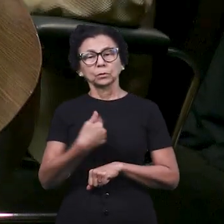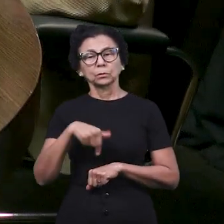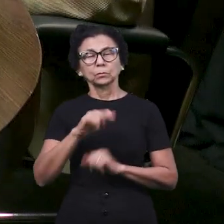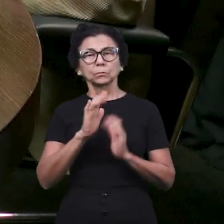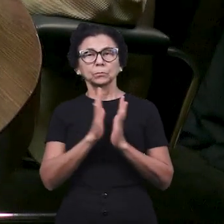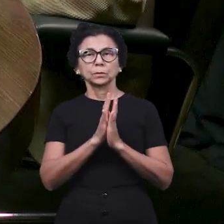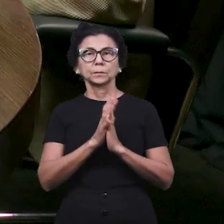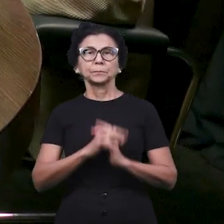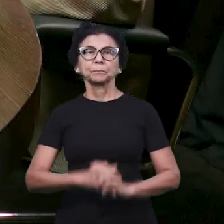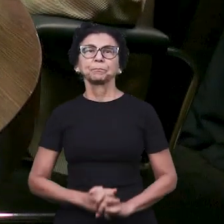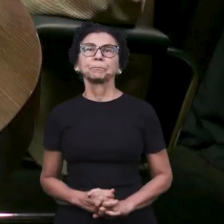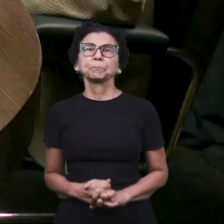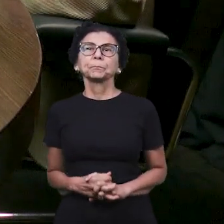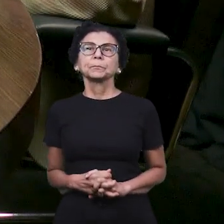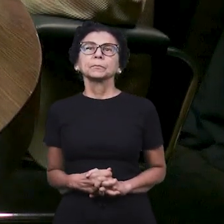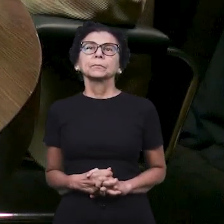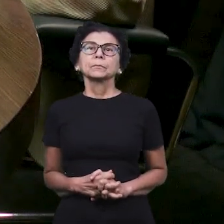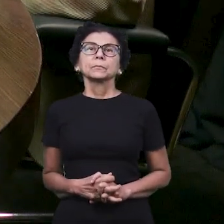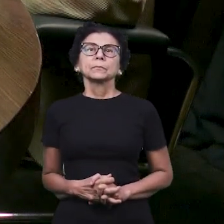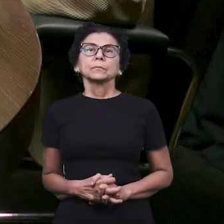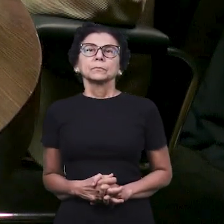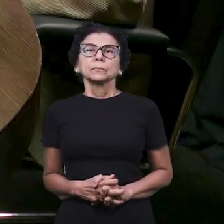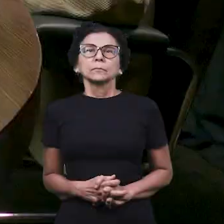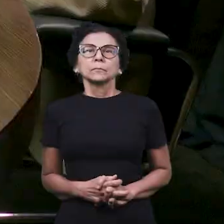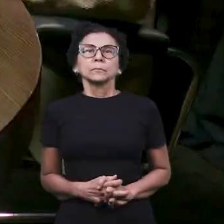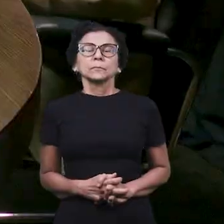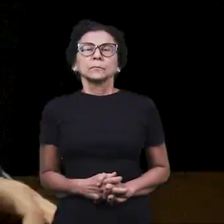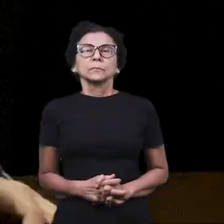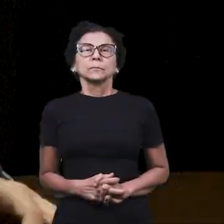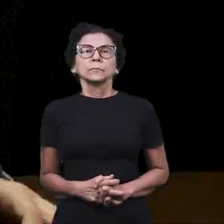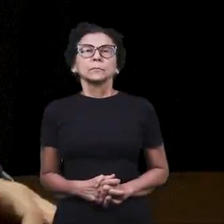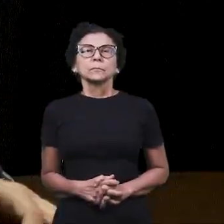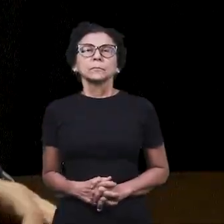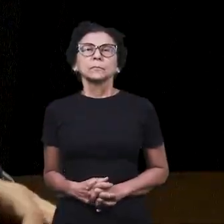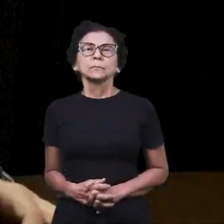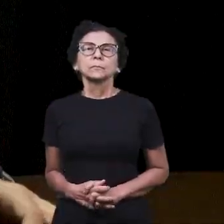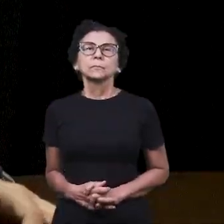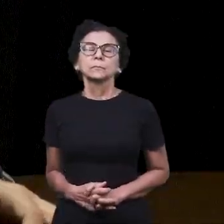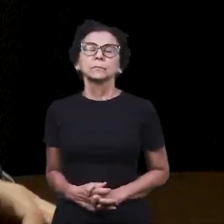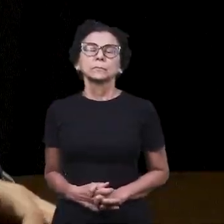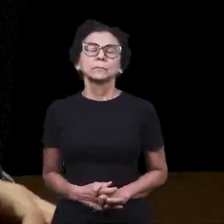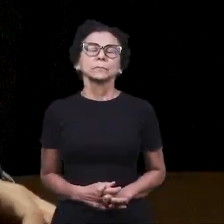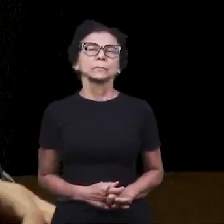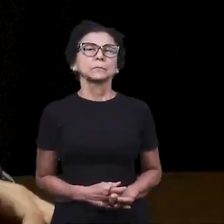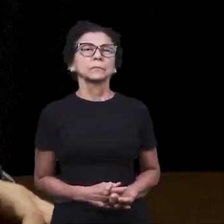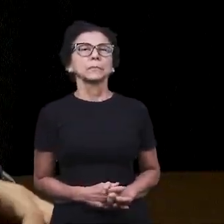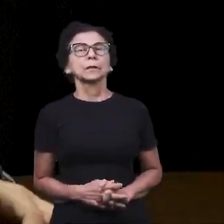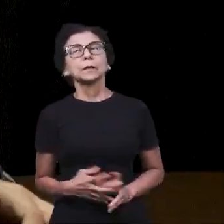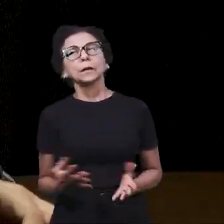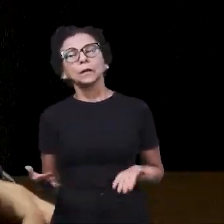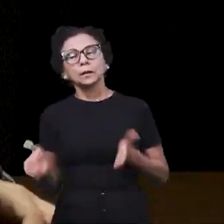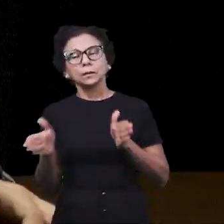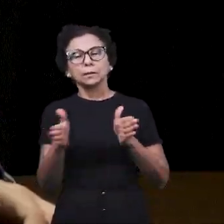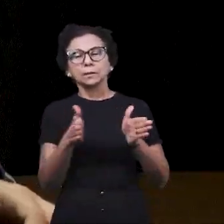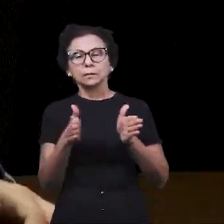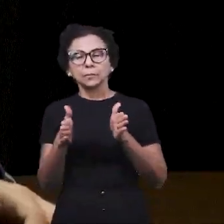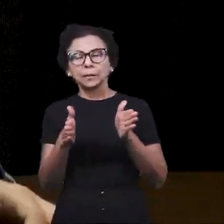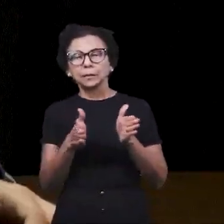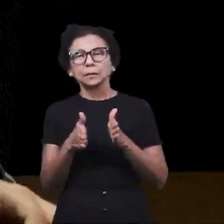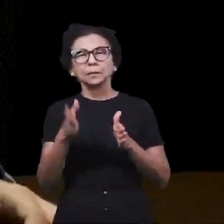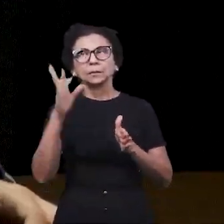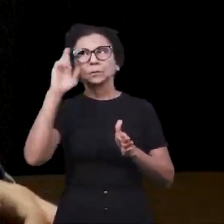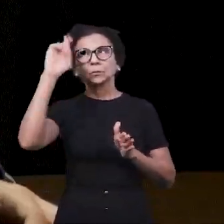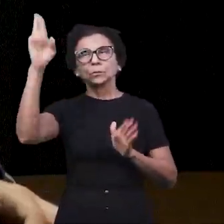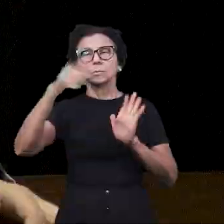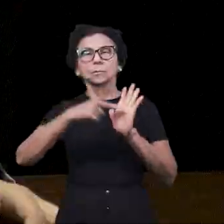orar. Amém, amém. E nessa trajetória, o Senhor ele vai conduzindo através dos dons espirituais